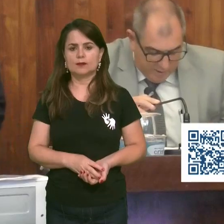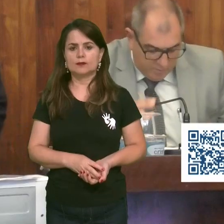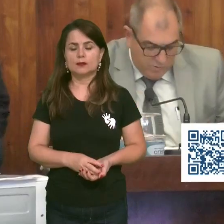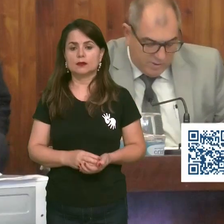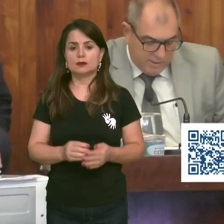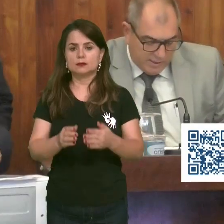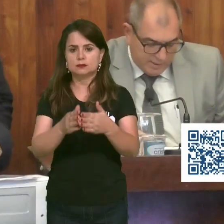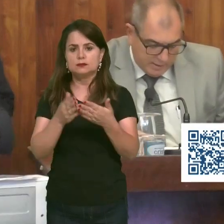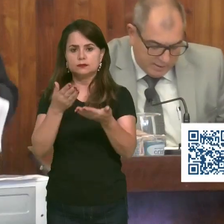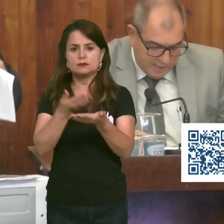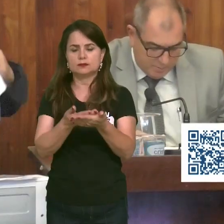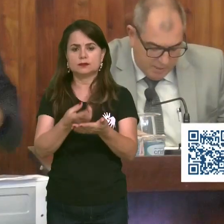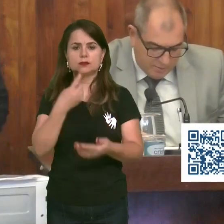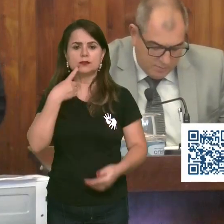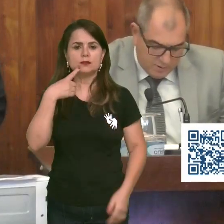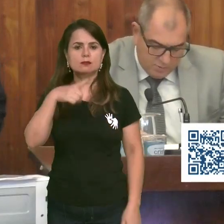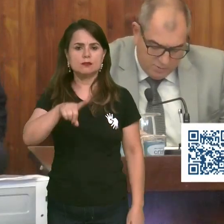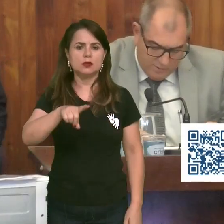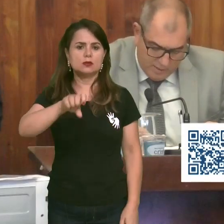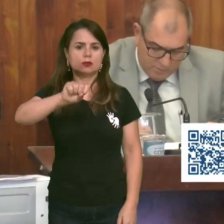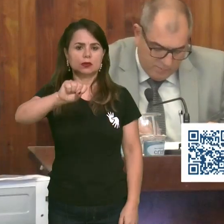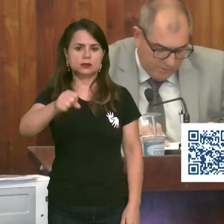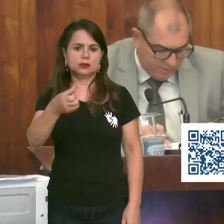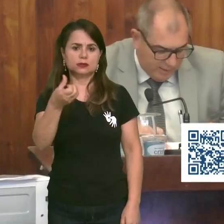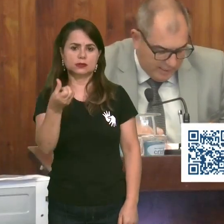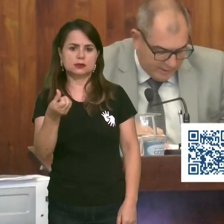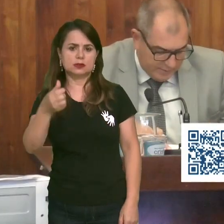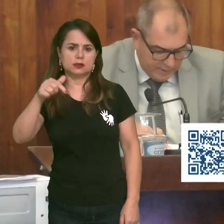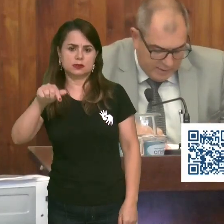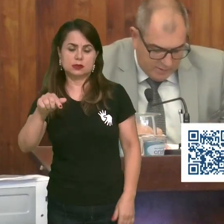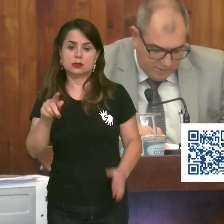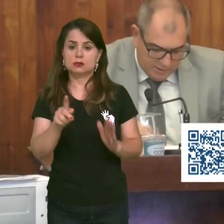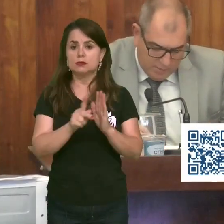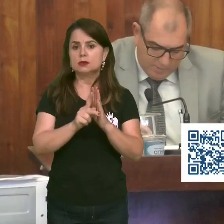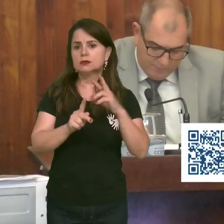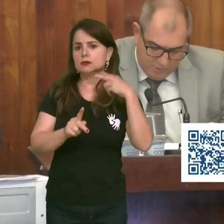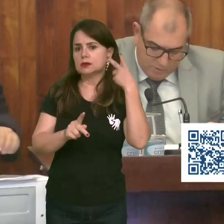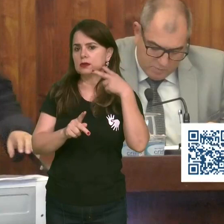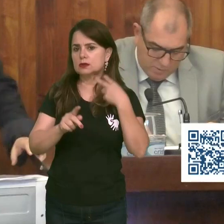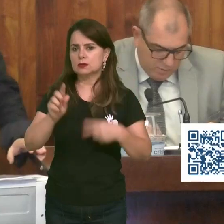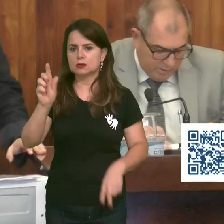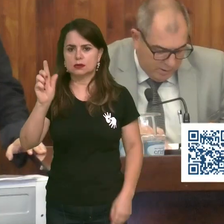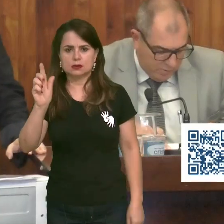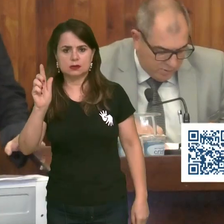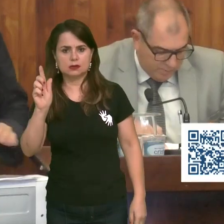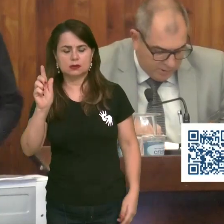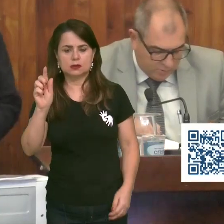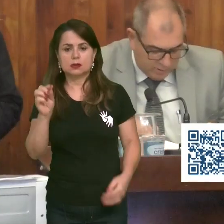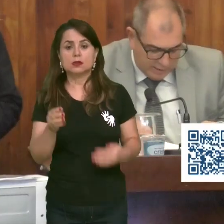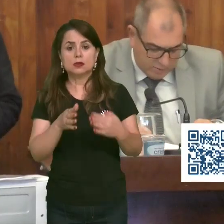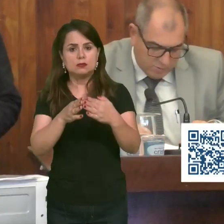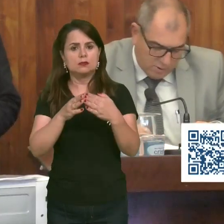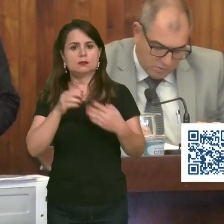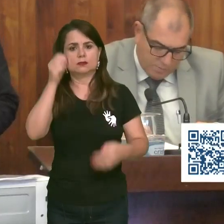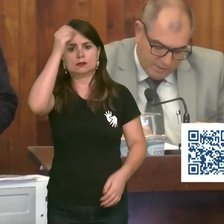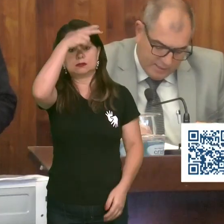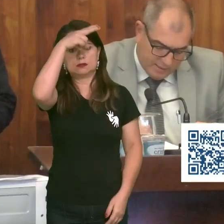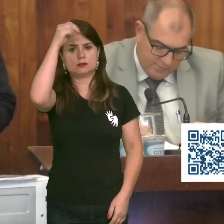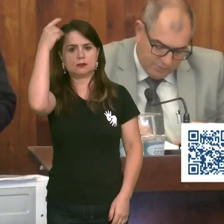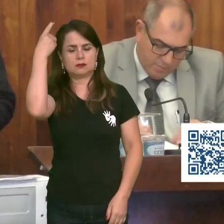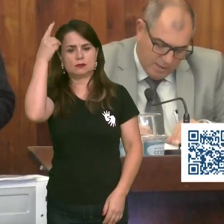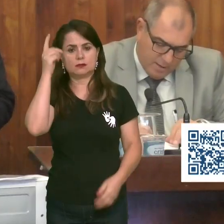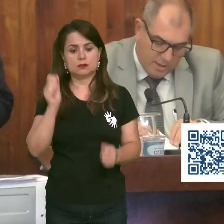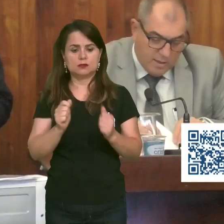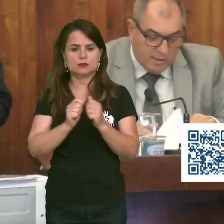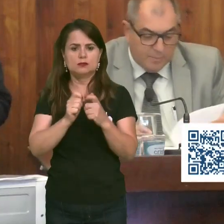requerimento 1867/2012 e Vereador Evandro galete solicitando a Prefeito Municipal Daniel Alonso após contato com os órgãos